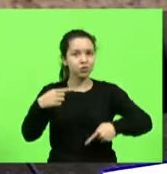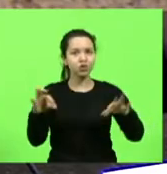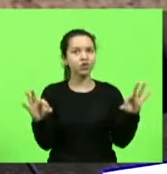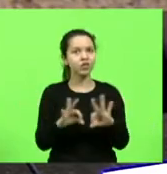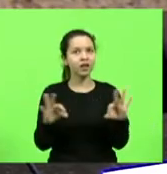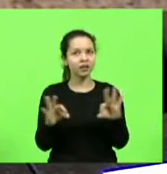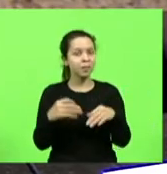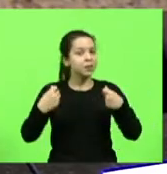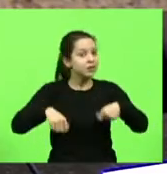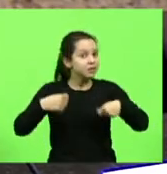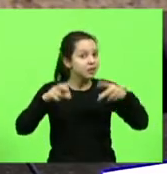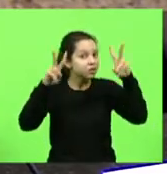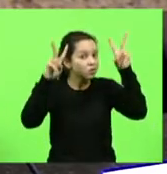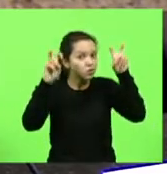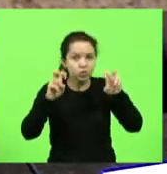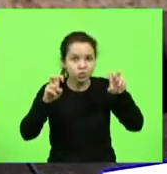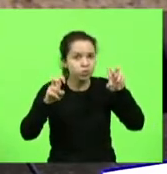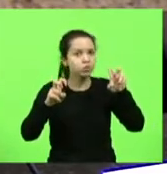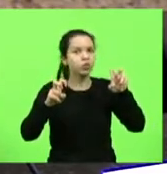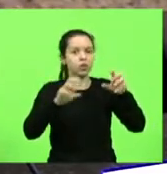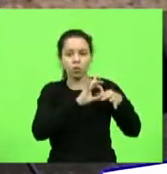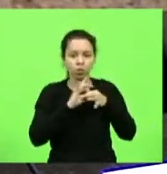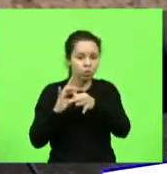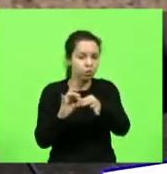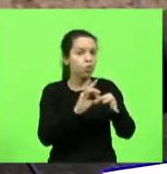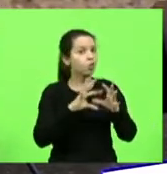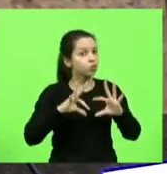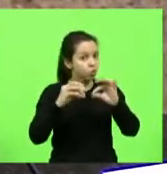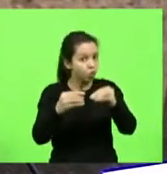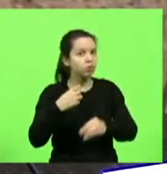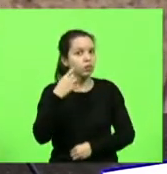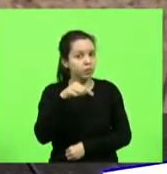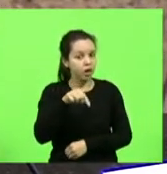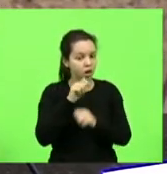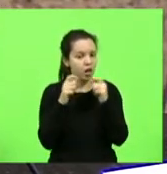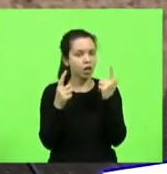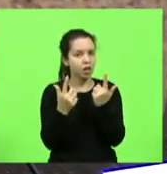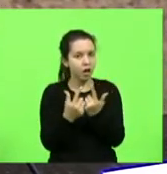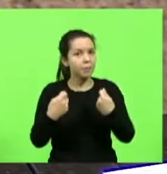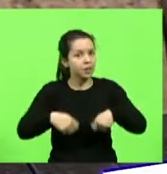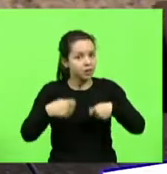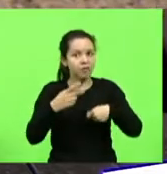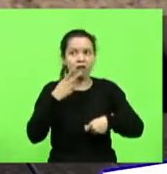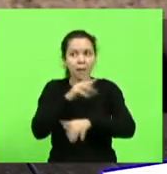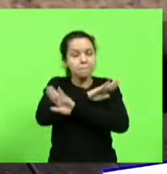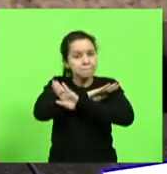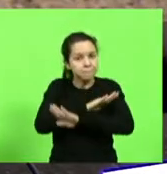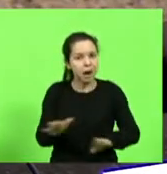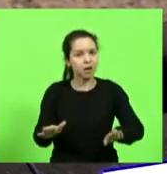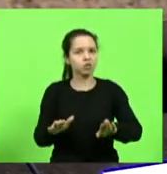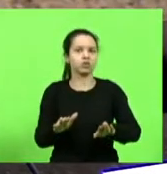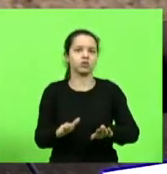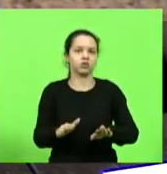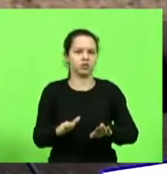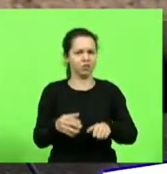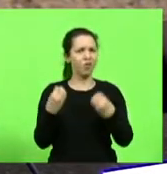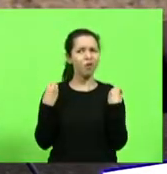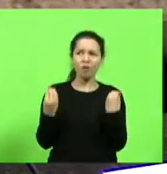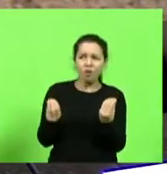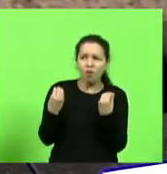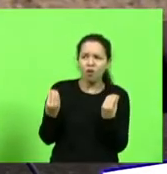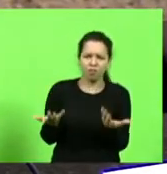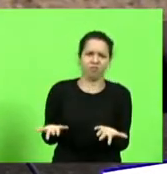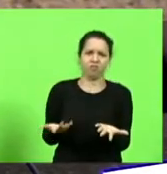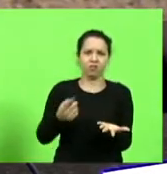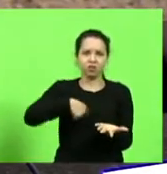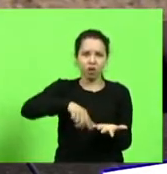assunto que deveria estar unindo, esse sim, todos os deputados dessa casa. Dizer basta. Pera lá, como assim? Vamos